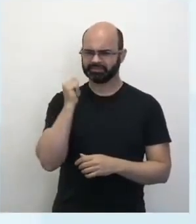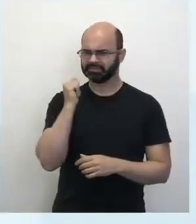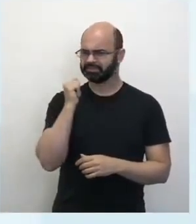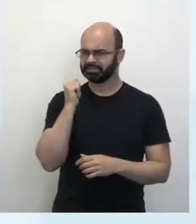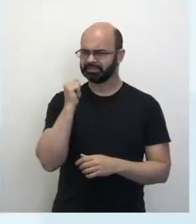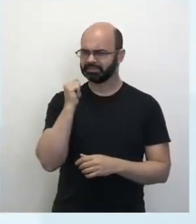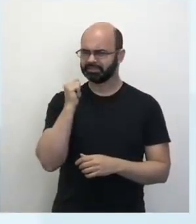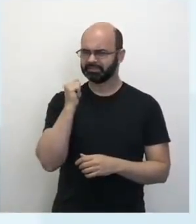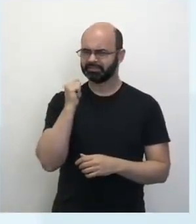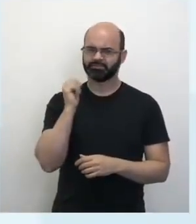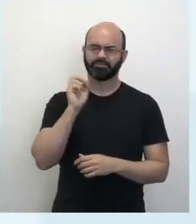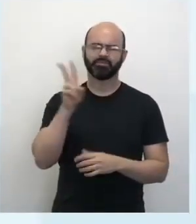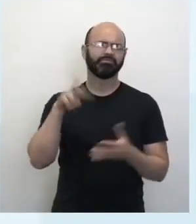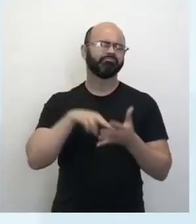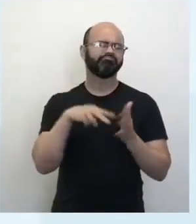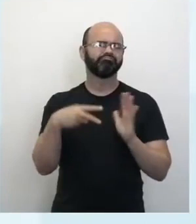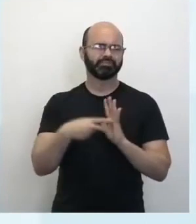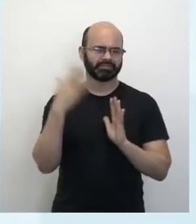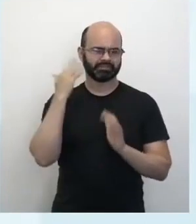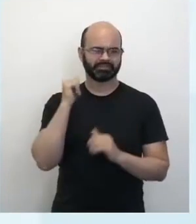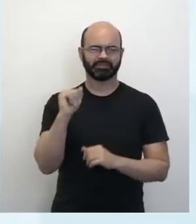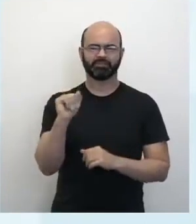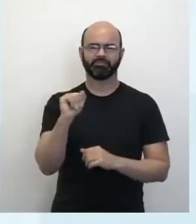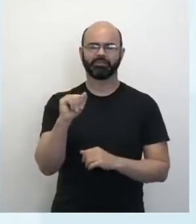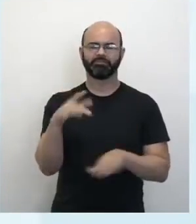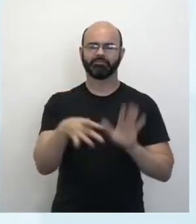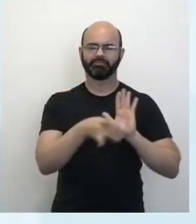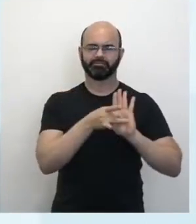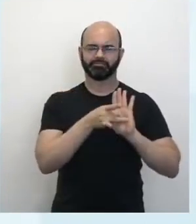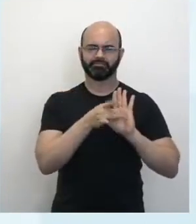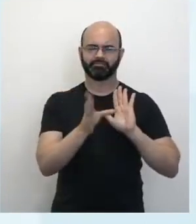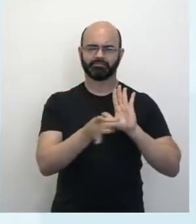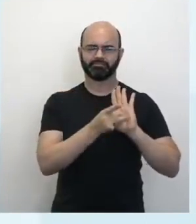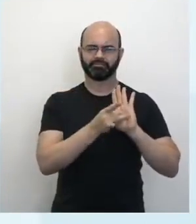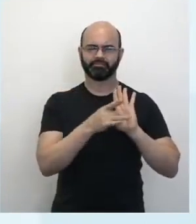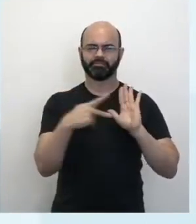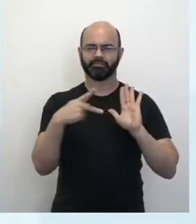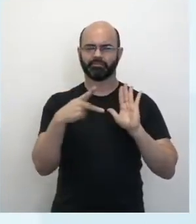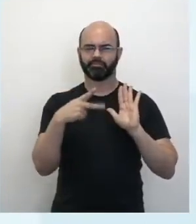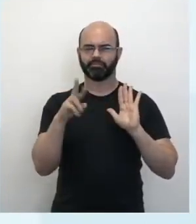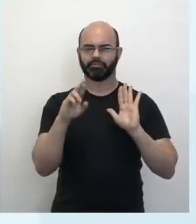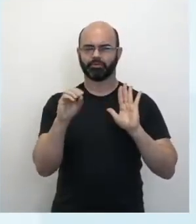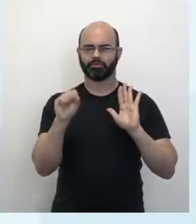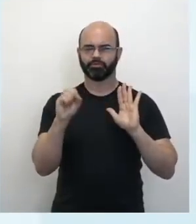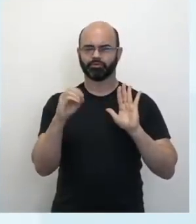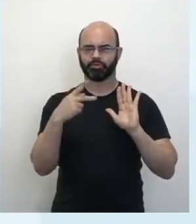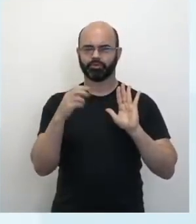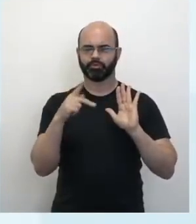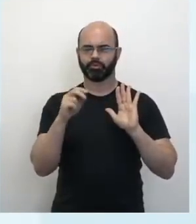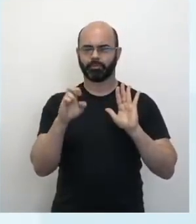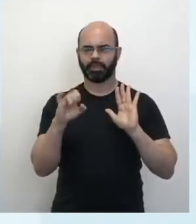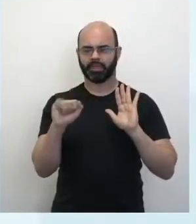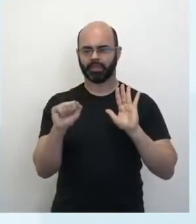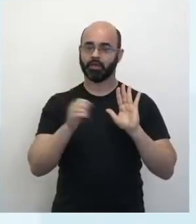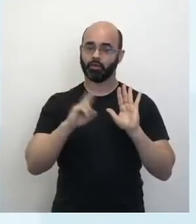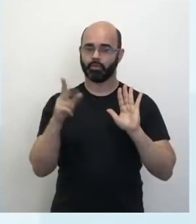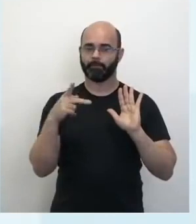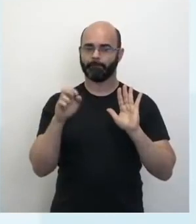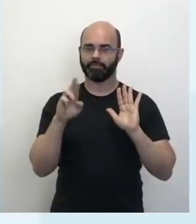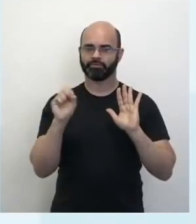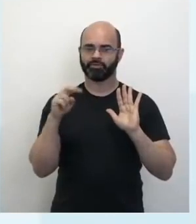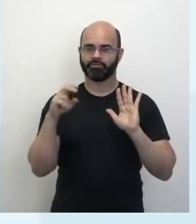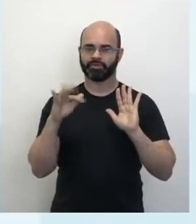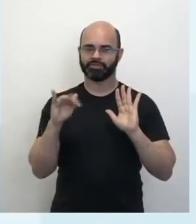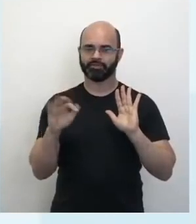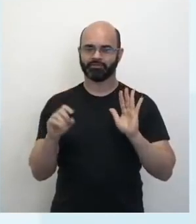algo? Ou sabe o que é personificação ou prosopopeia? Se você sabe o que é, mande aqui os exemplos.